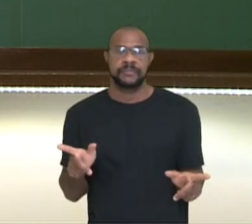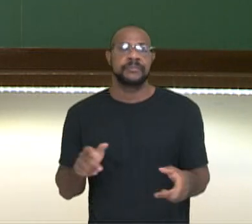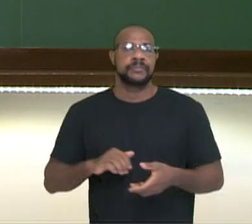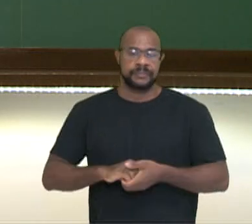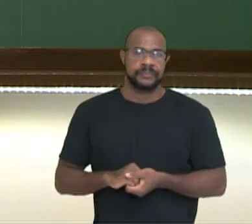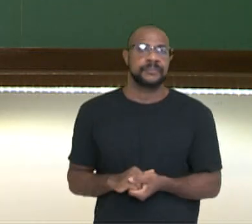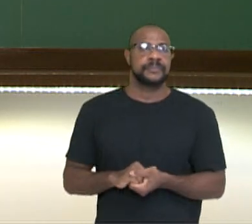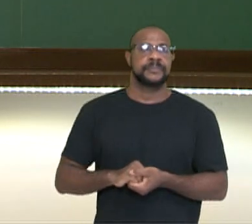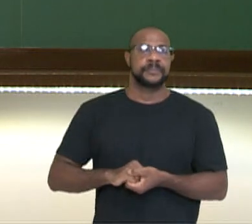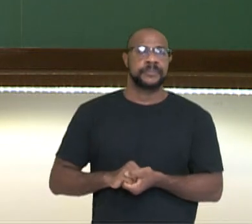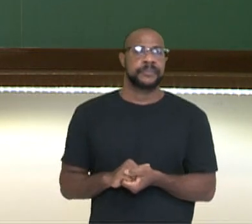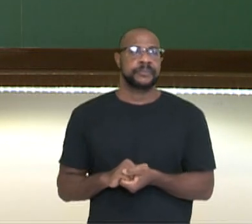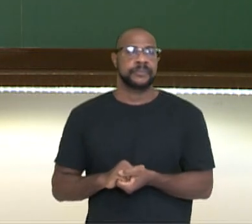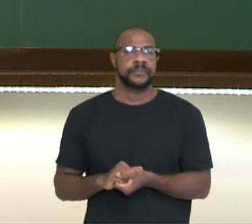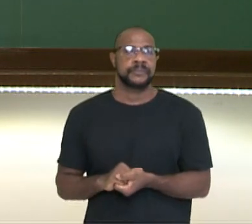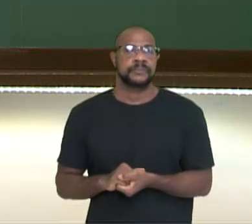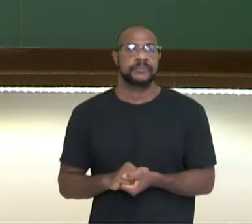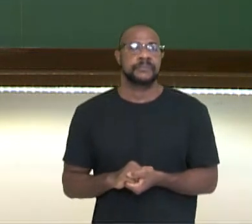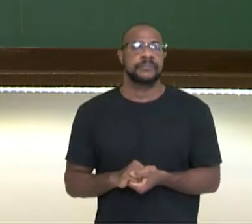vírus Zika.